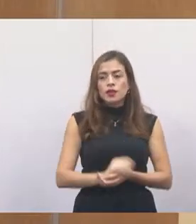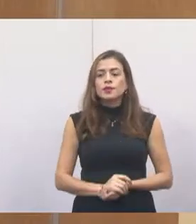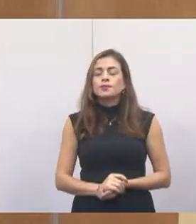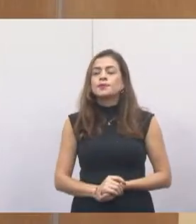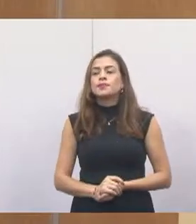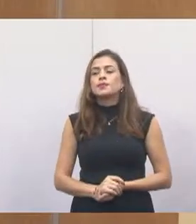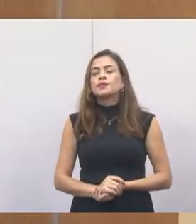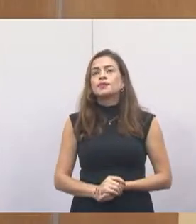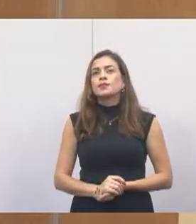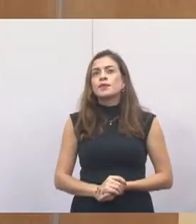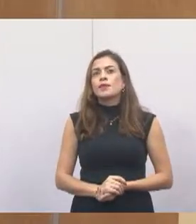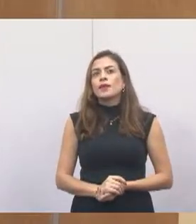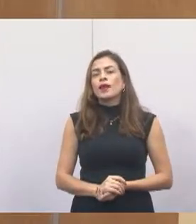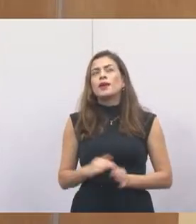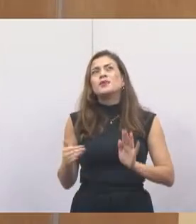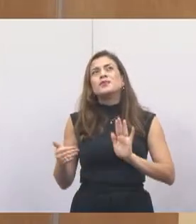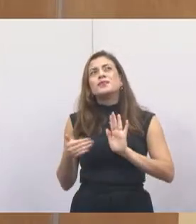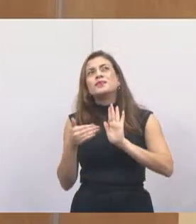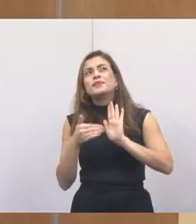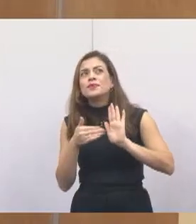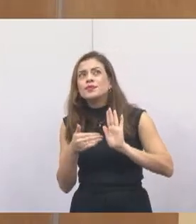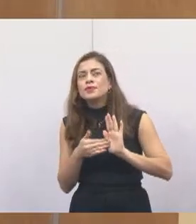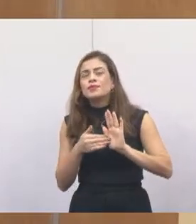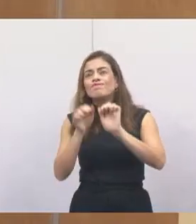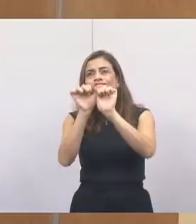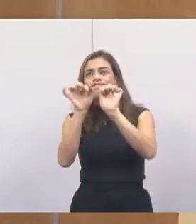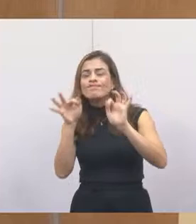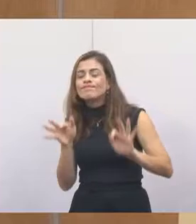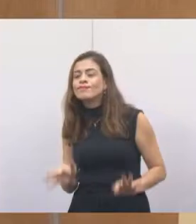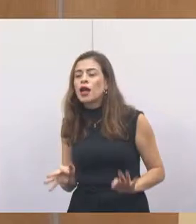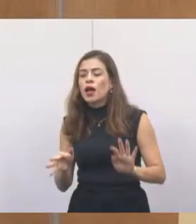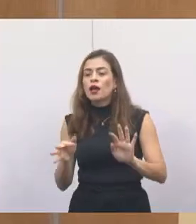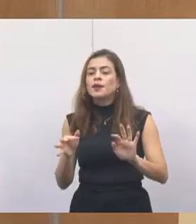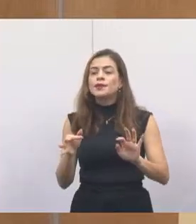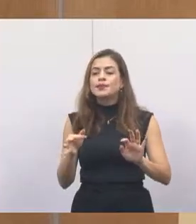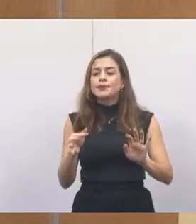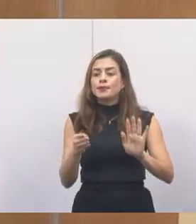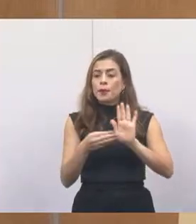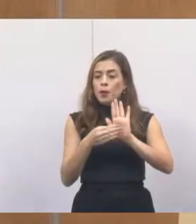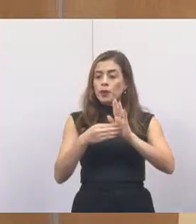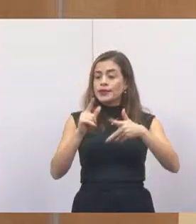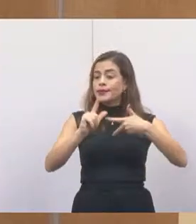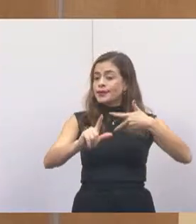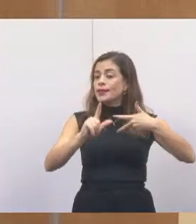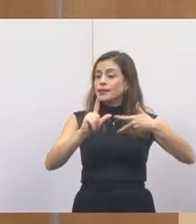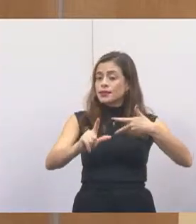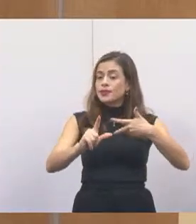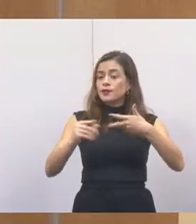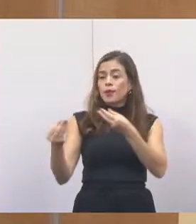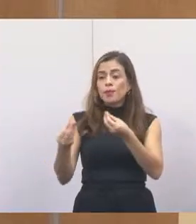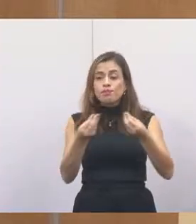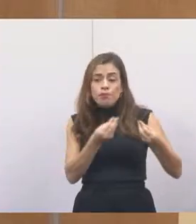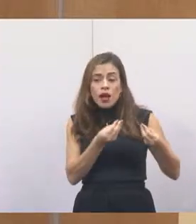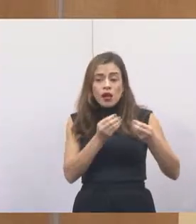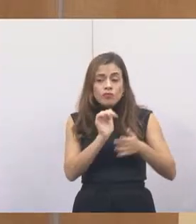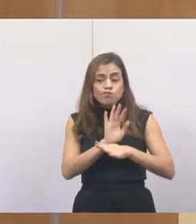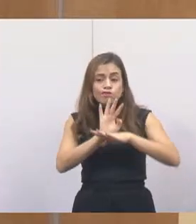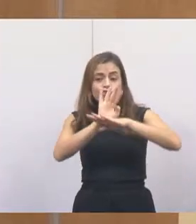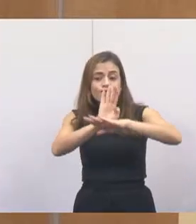Cumpra esclarecer-se que a proposta legislativa apresentada visa respaldar